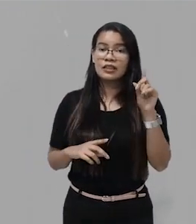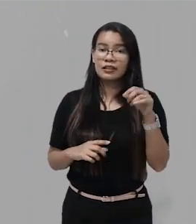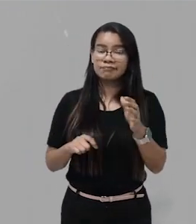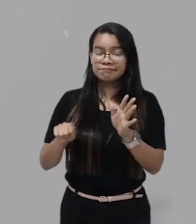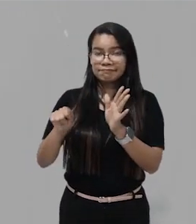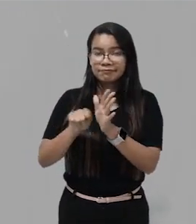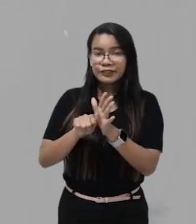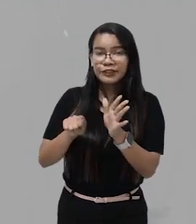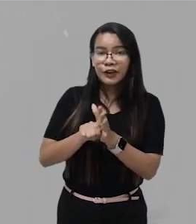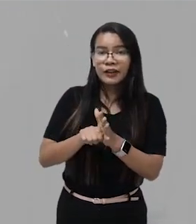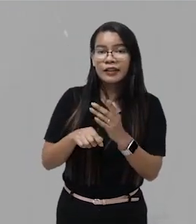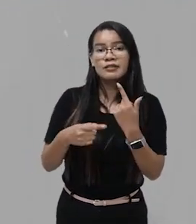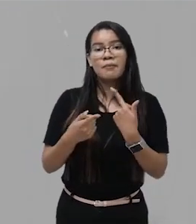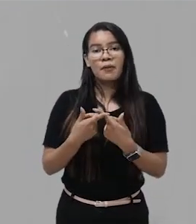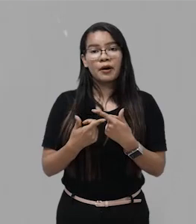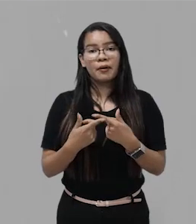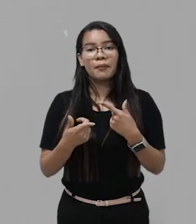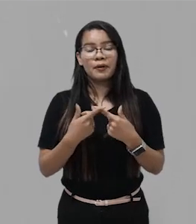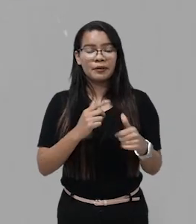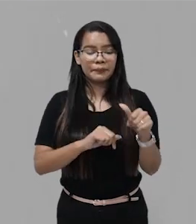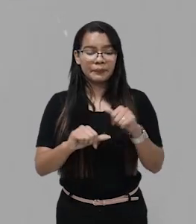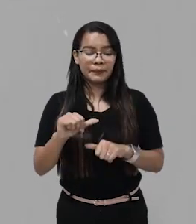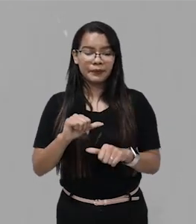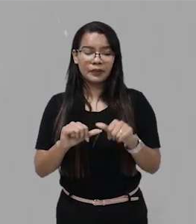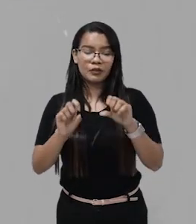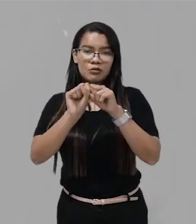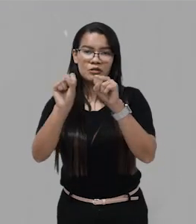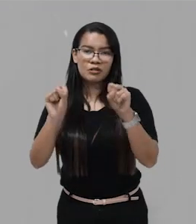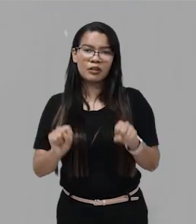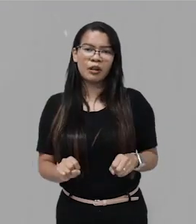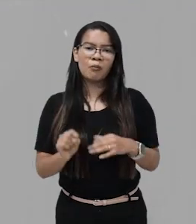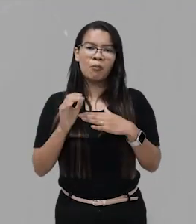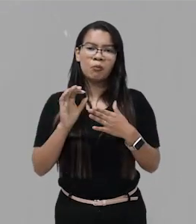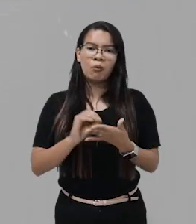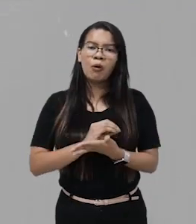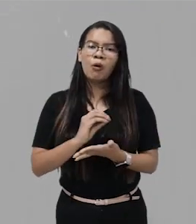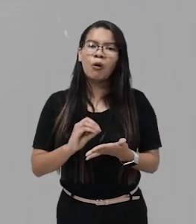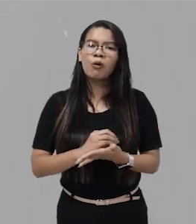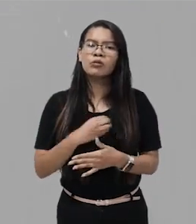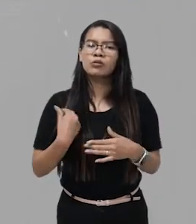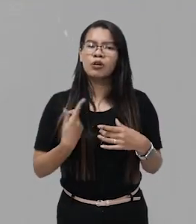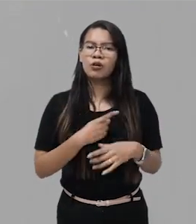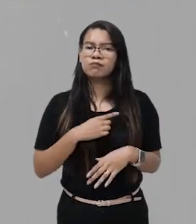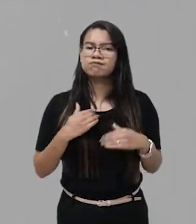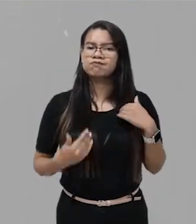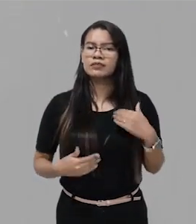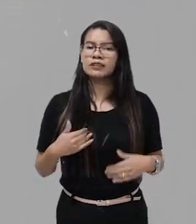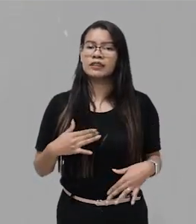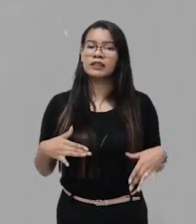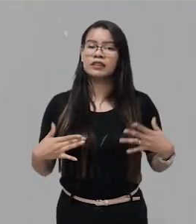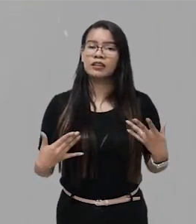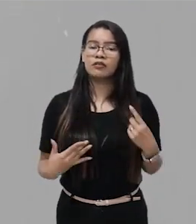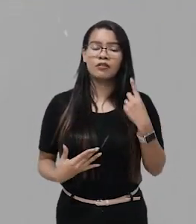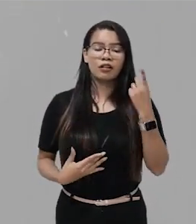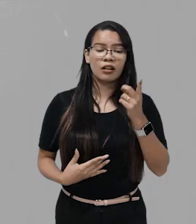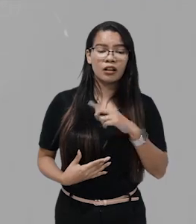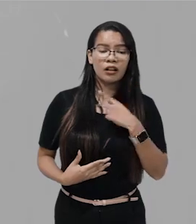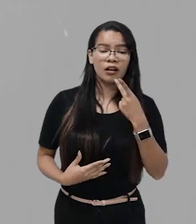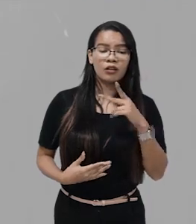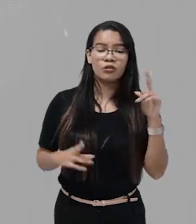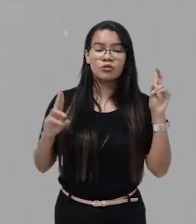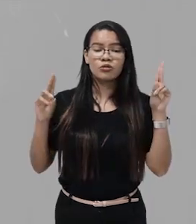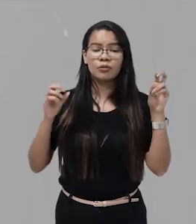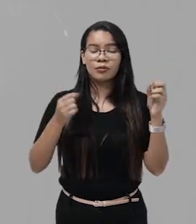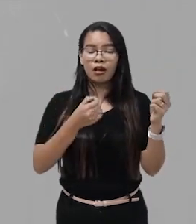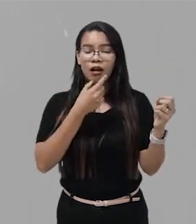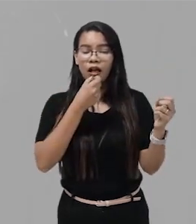drogas, porque elas alteram o funcionamento do nosso organismo. Então, eu vou falar de anabolizantes aqui, e anabolizantes são drogas.